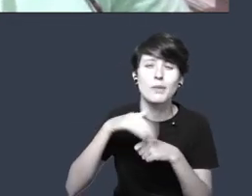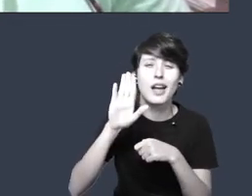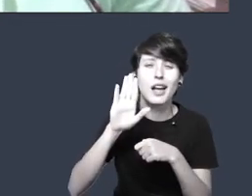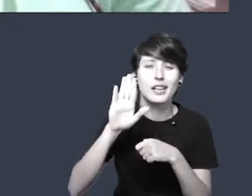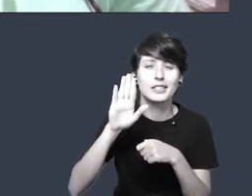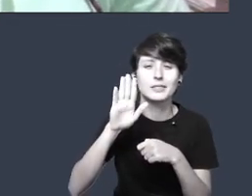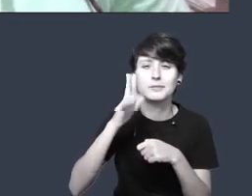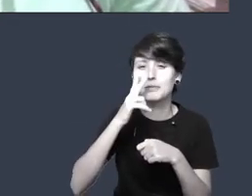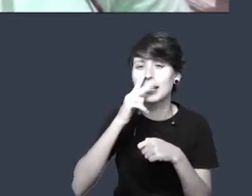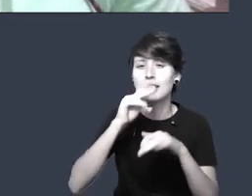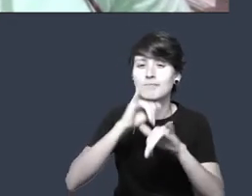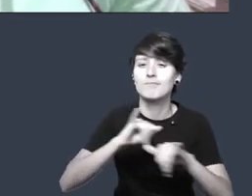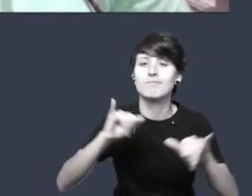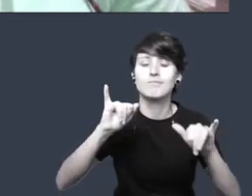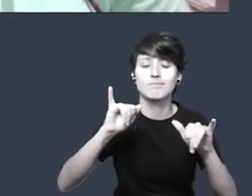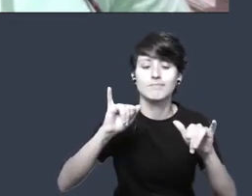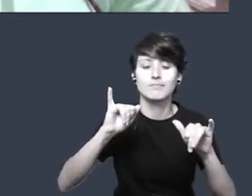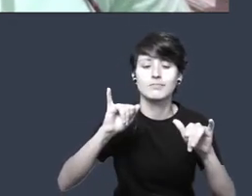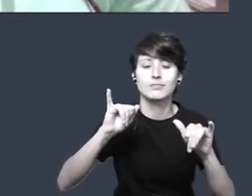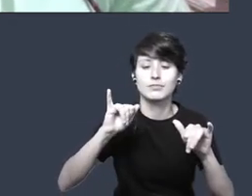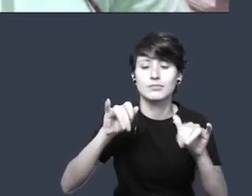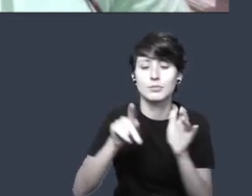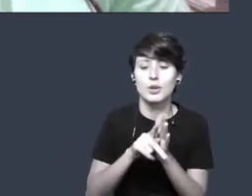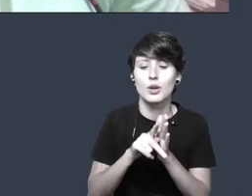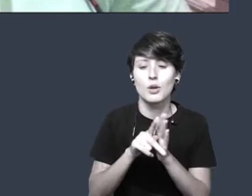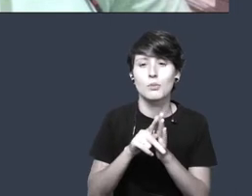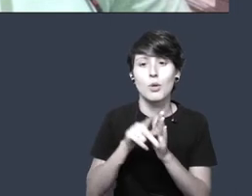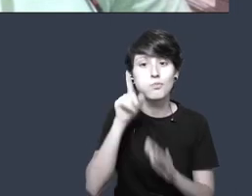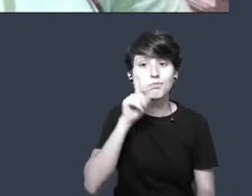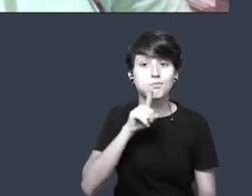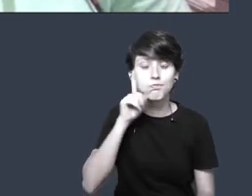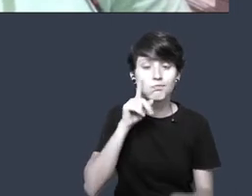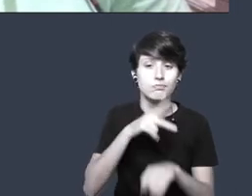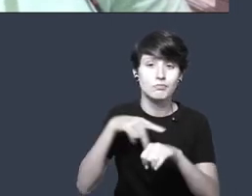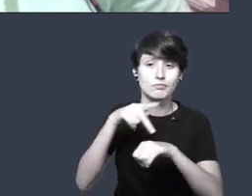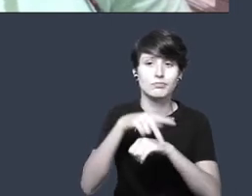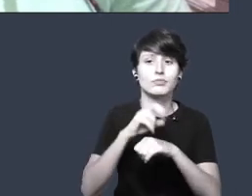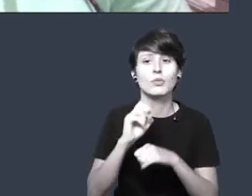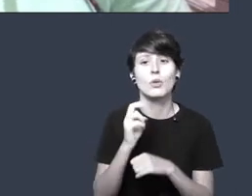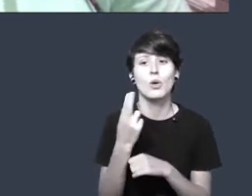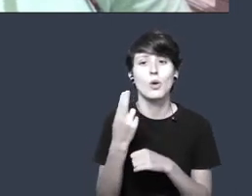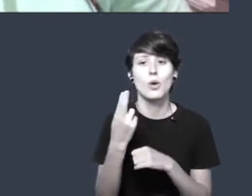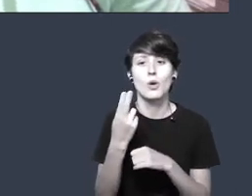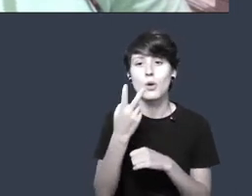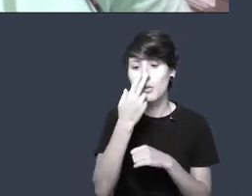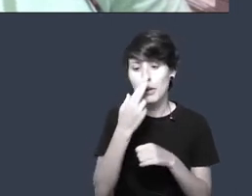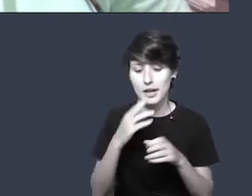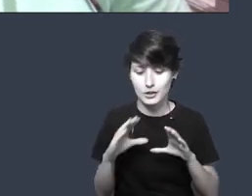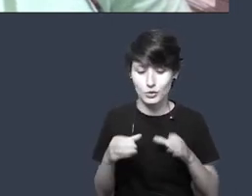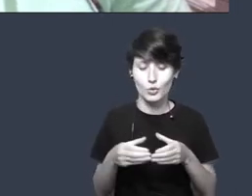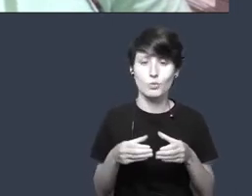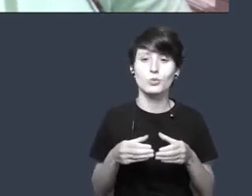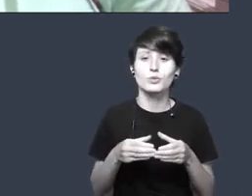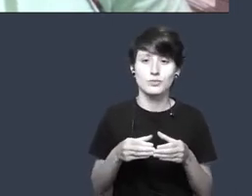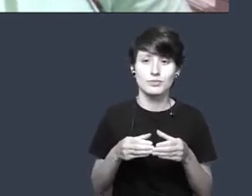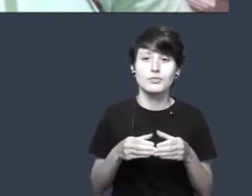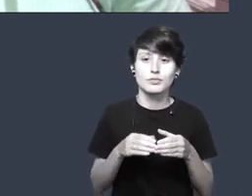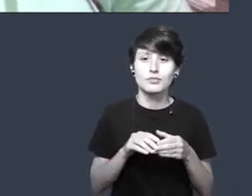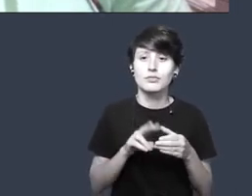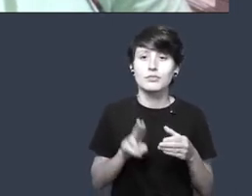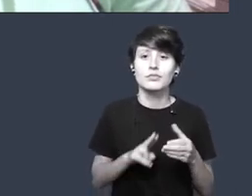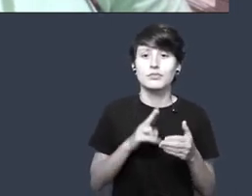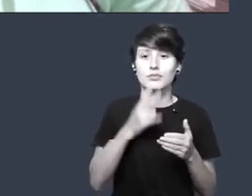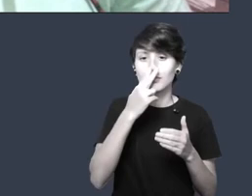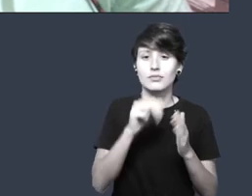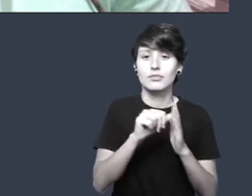para a imprensa, foi a história, né, daqui dos Estados Unidos, The Compass, em que eles utilizavam um algoritmo